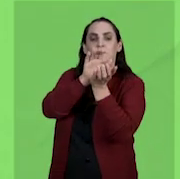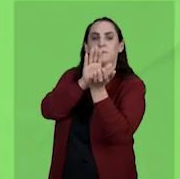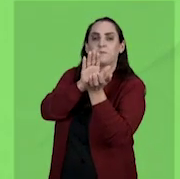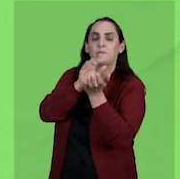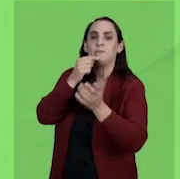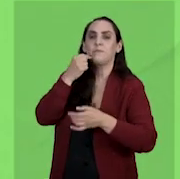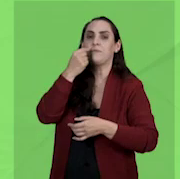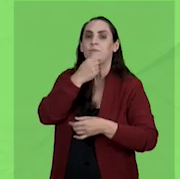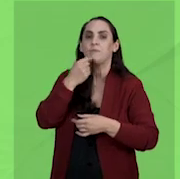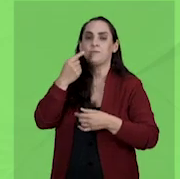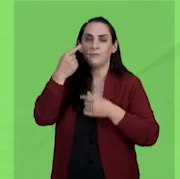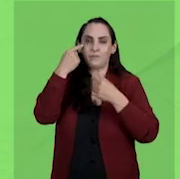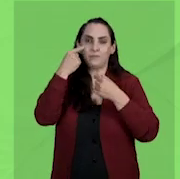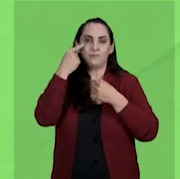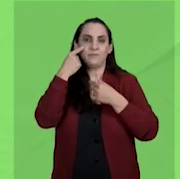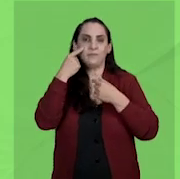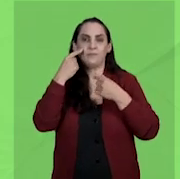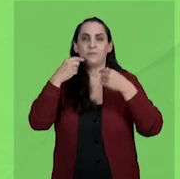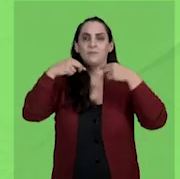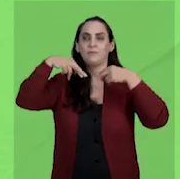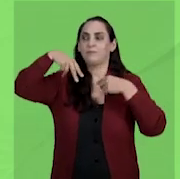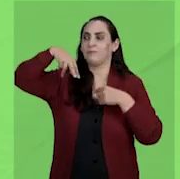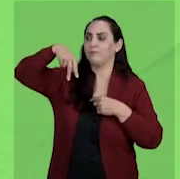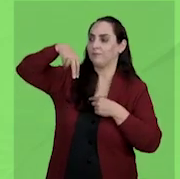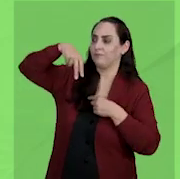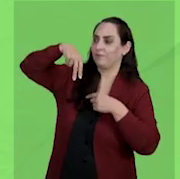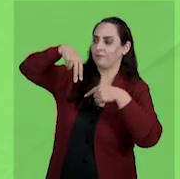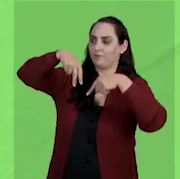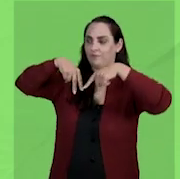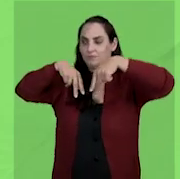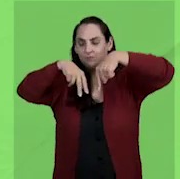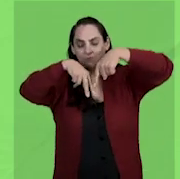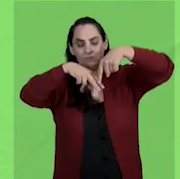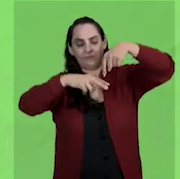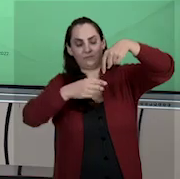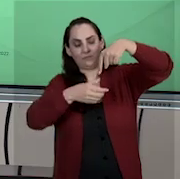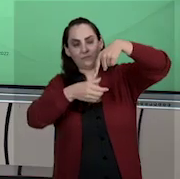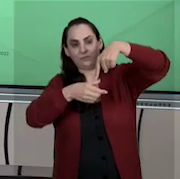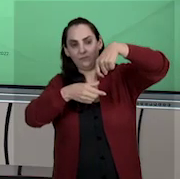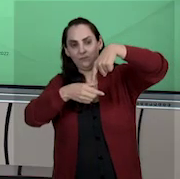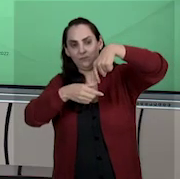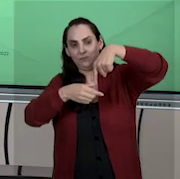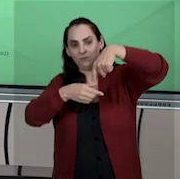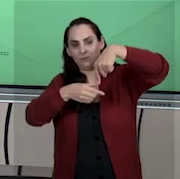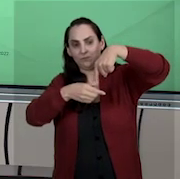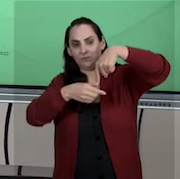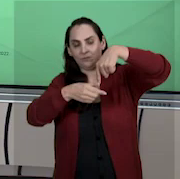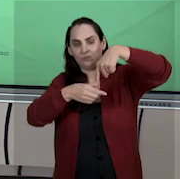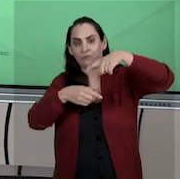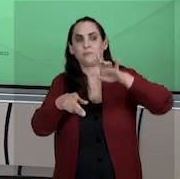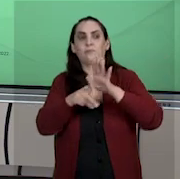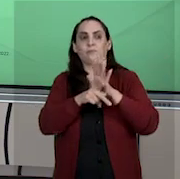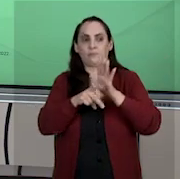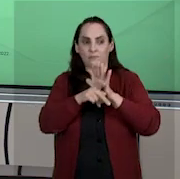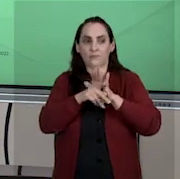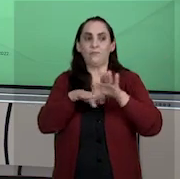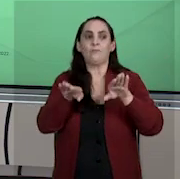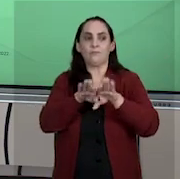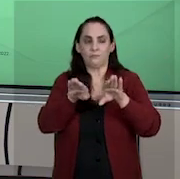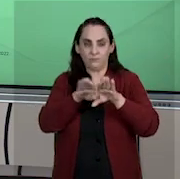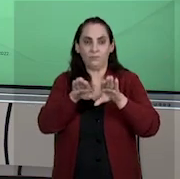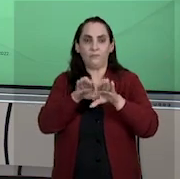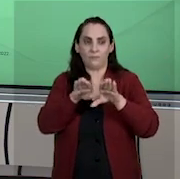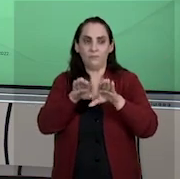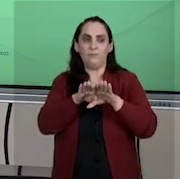fundo uma região que está pendurada, é chamada de úvula, mas informalmente a gente chama de